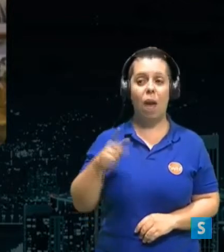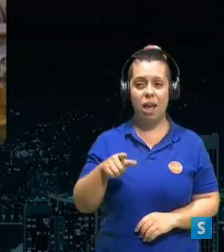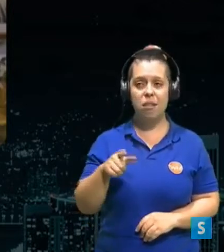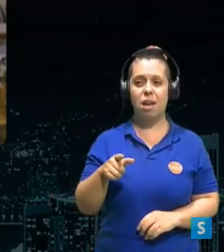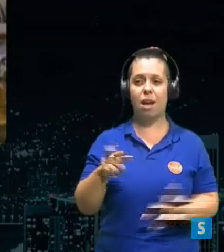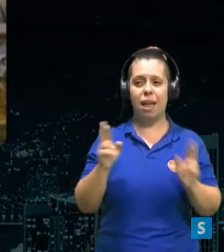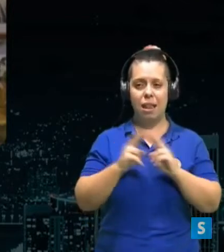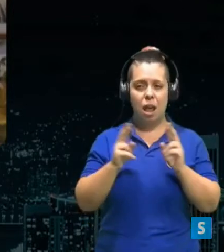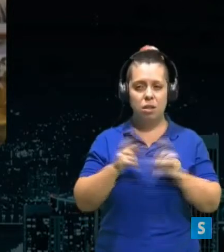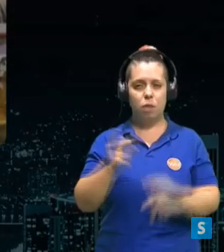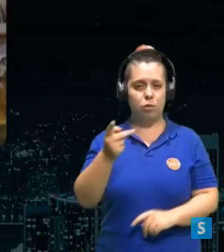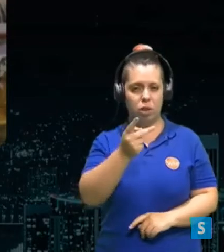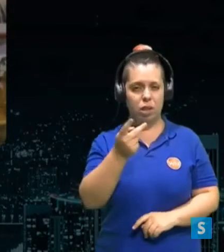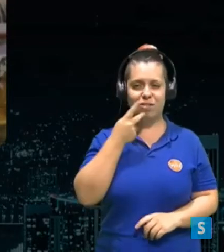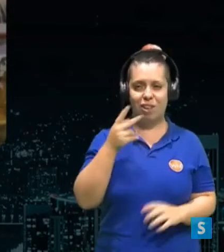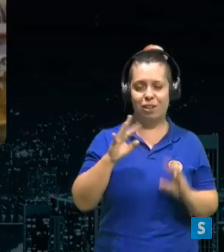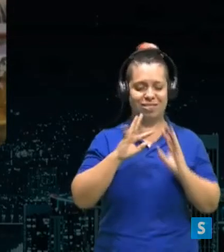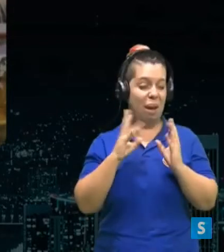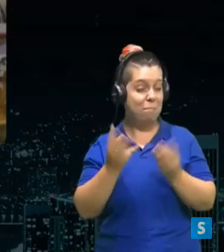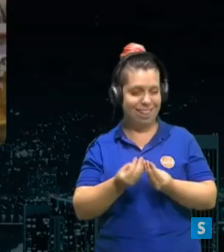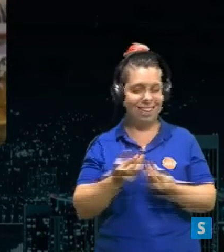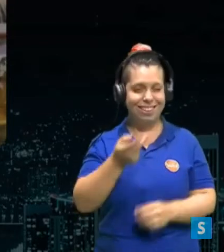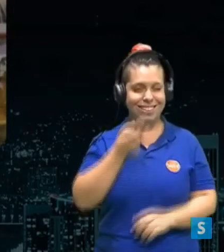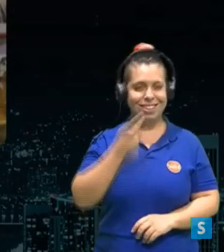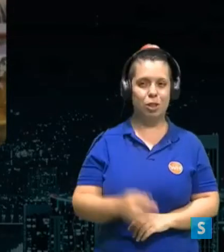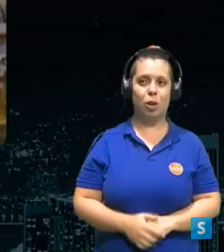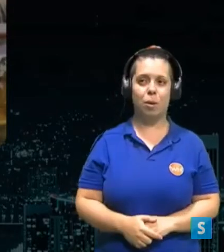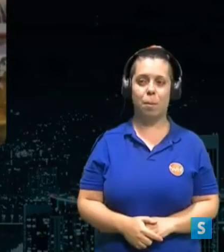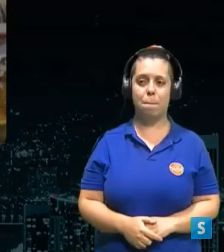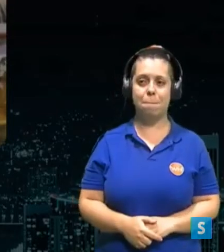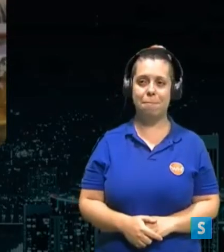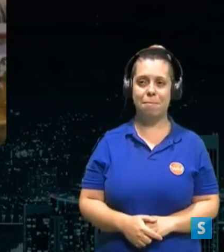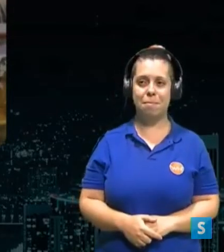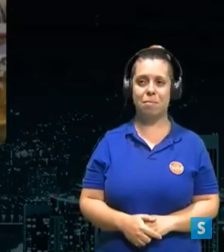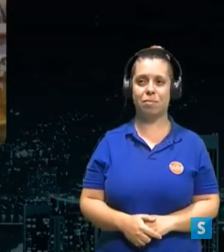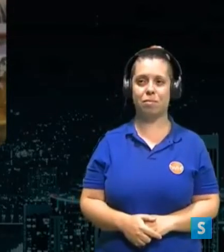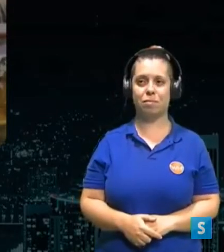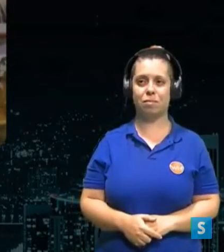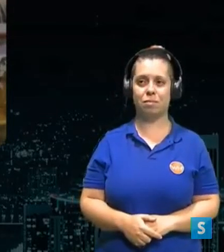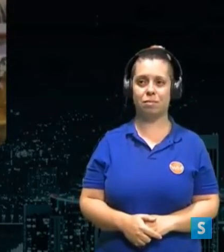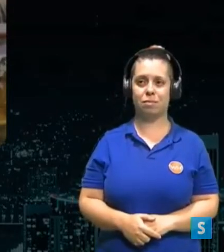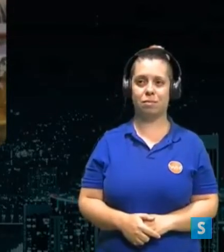relação da Qual vocês estão falando aqui nessa palestra não é